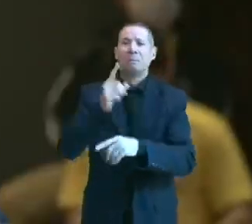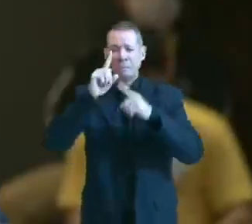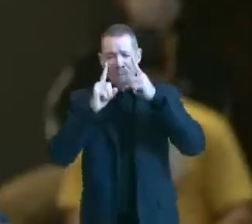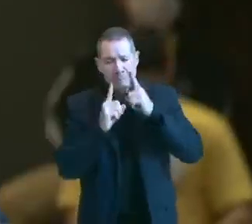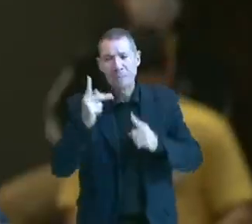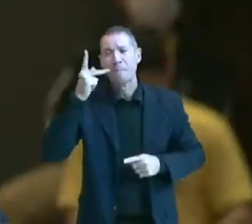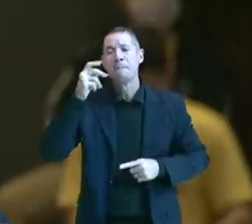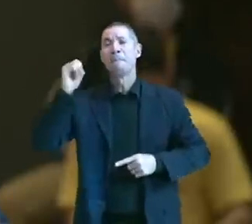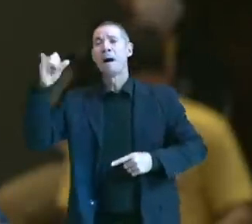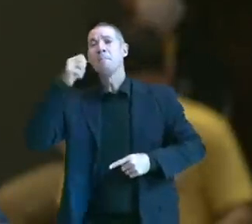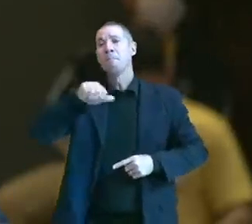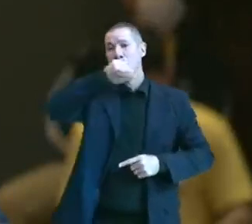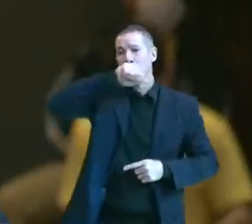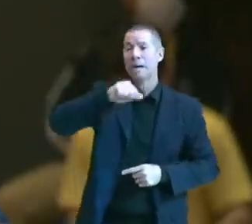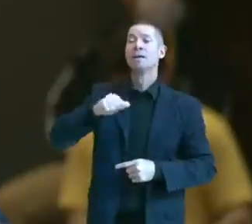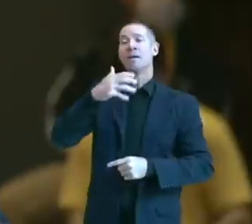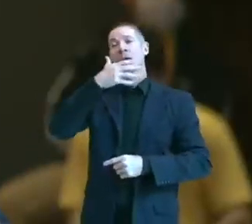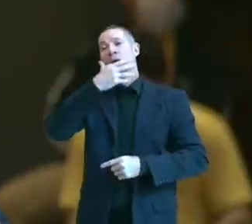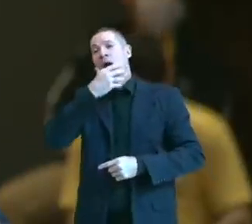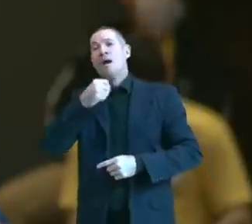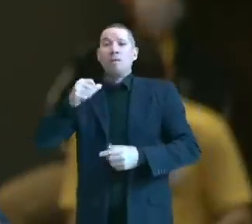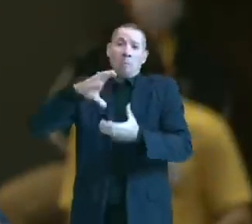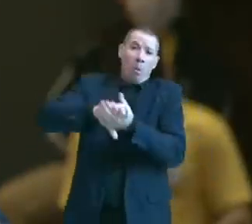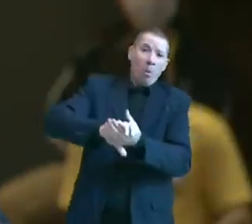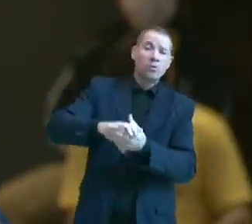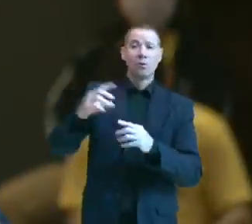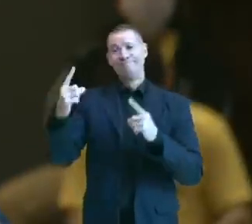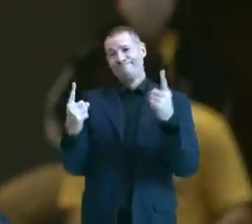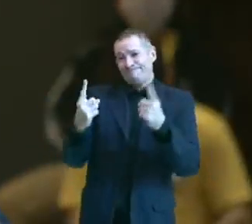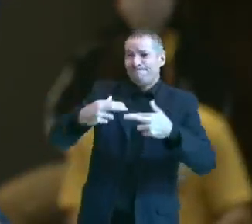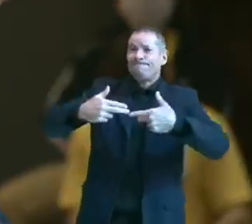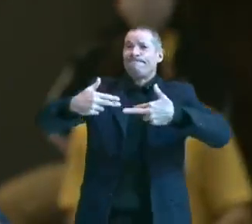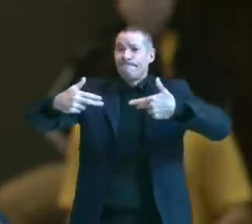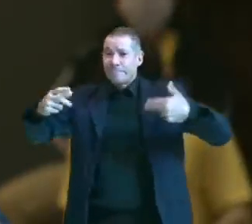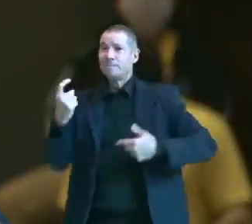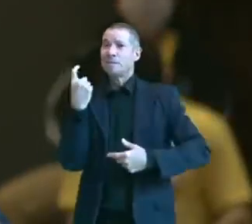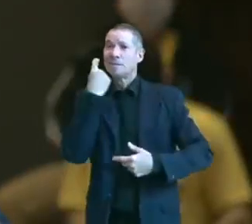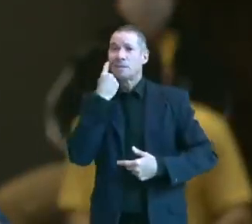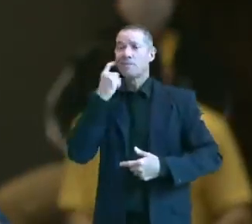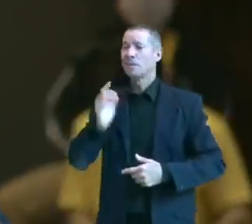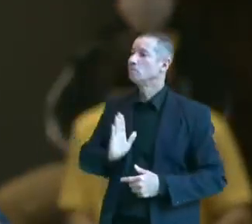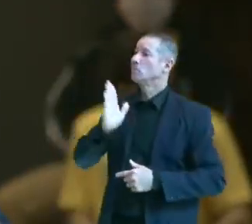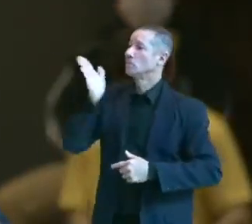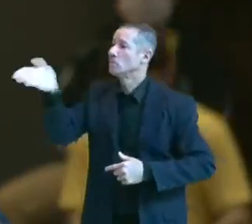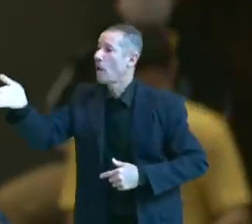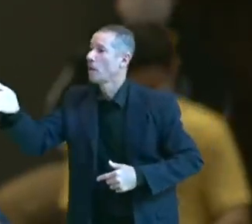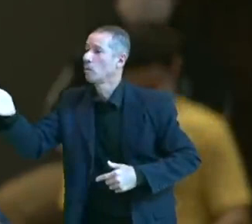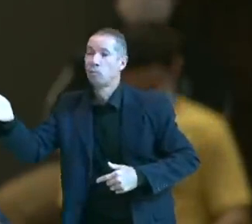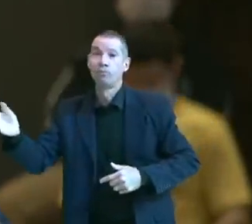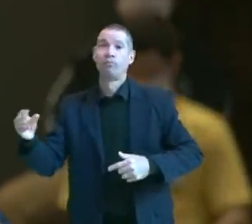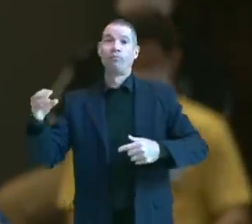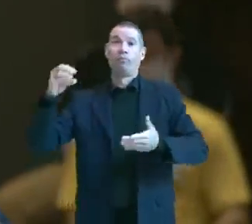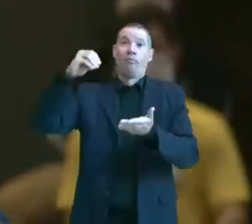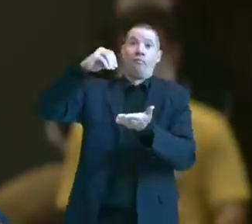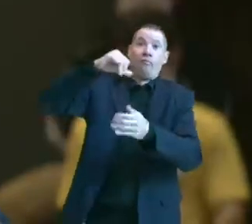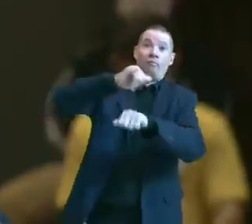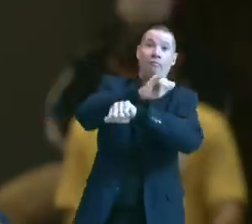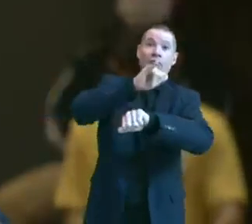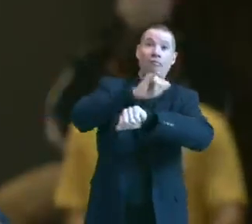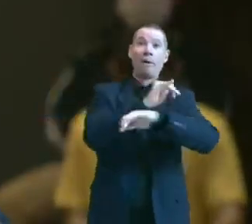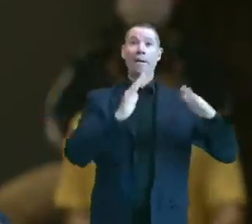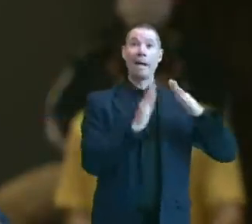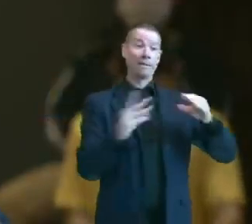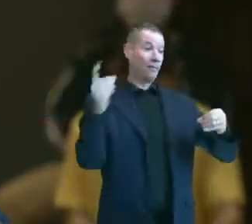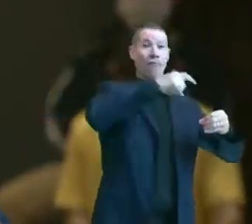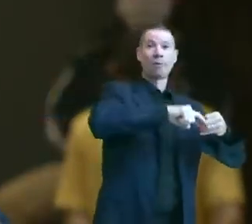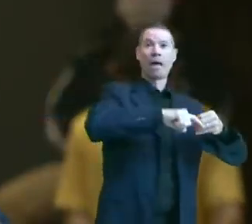pais. São esposas que estão chorando porque o marido saiu na sexta-feira e até agora não chegou. Quantas pessoas